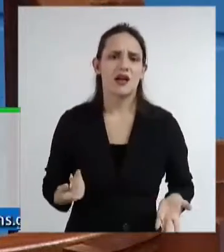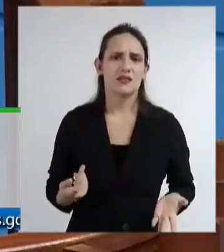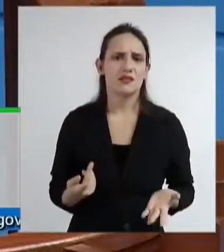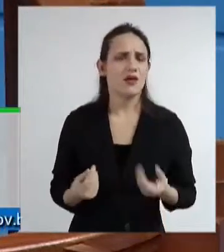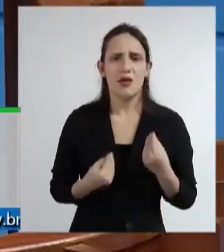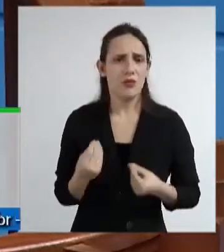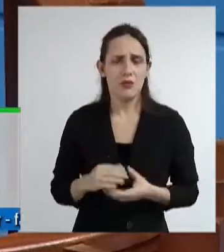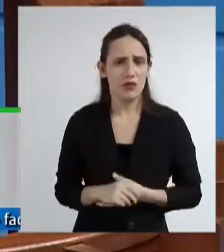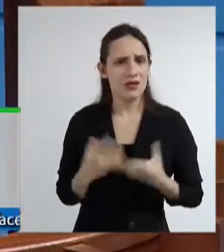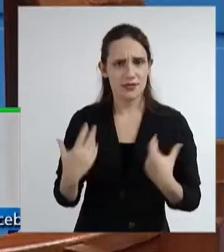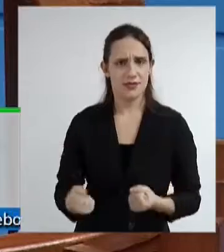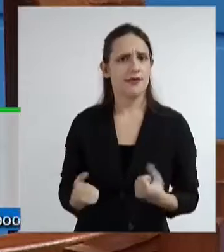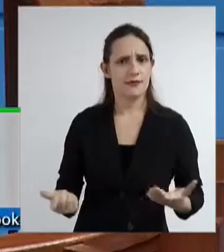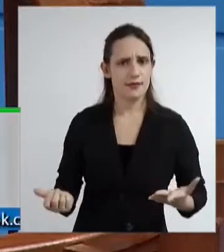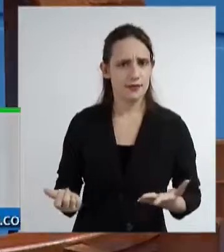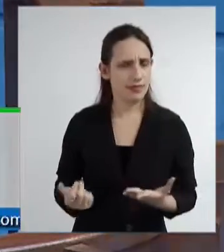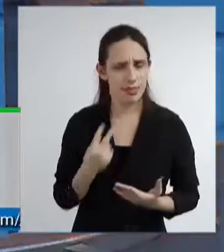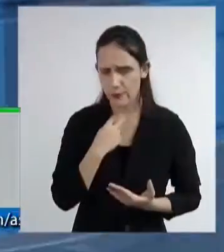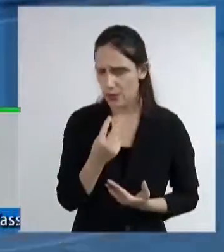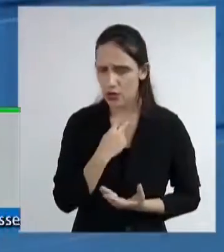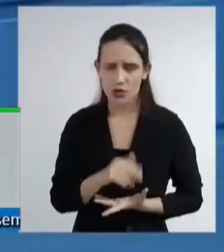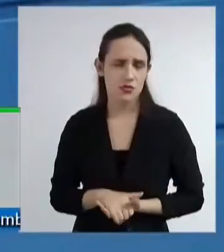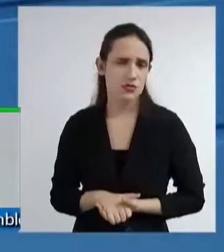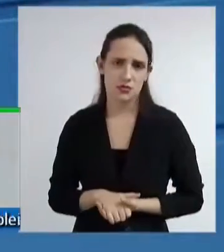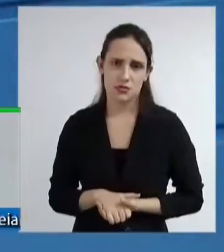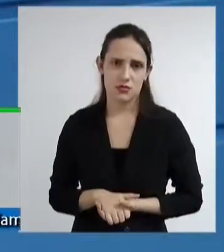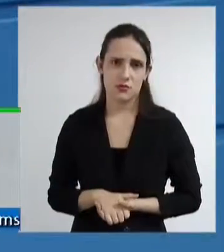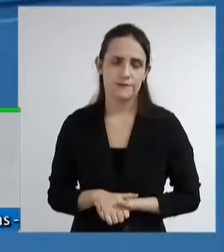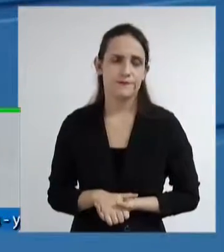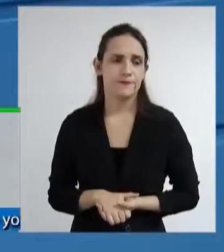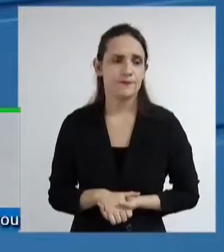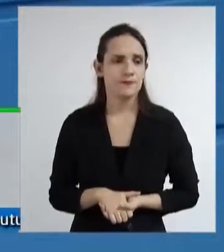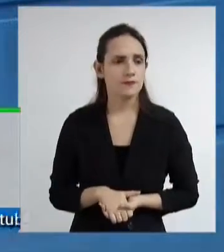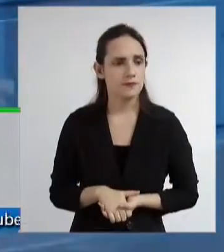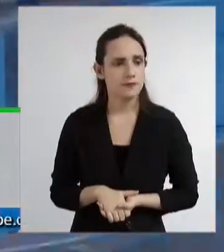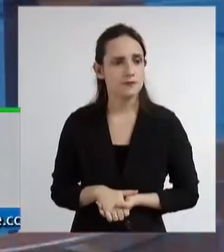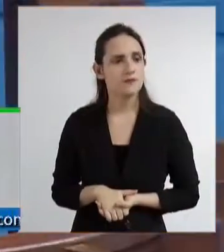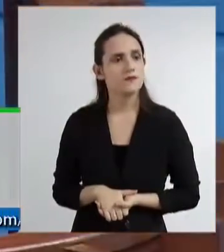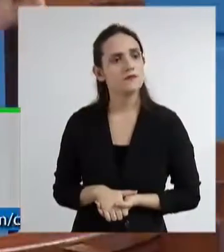falou. Então nós precisamos, eu acho que foi